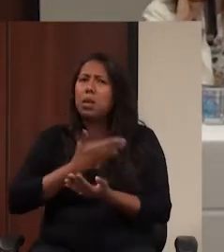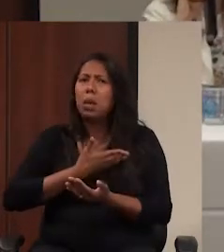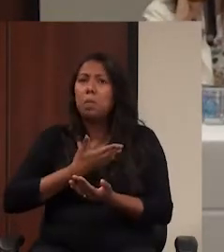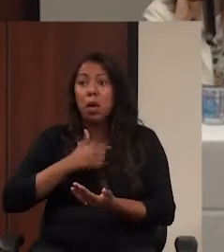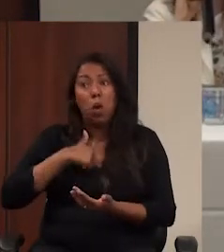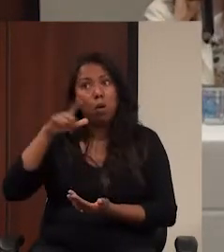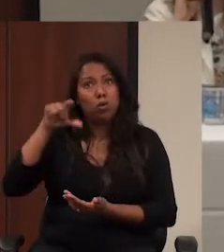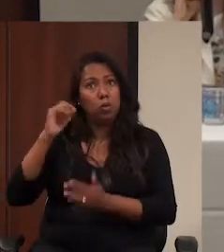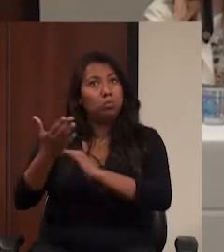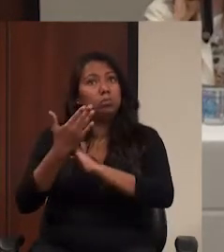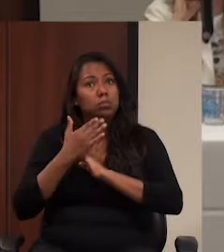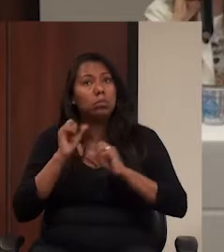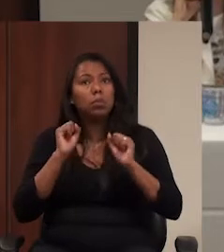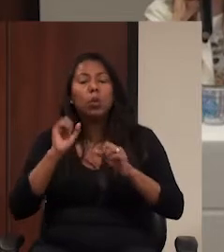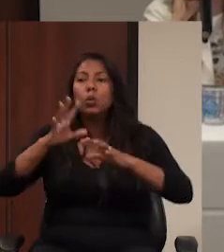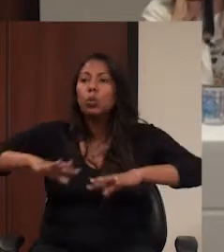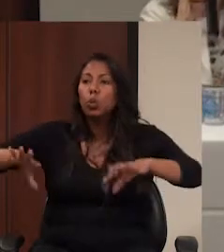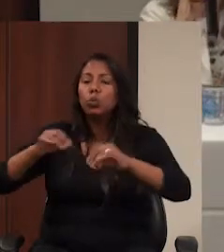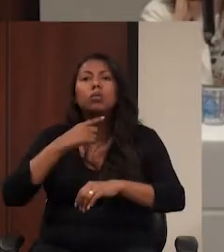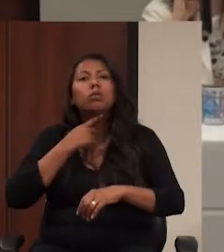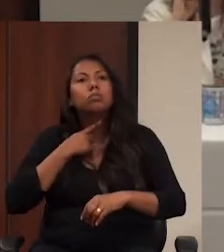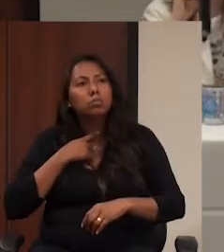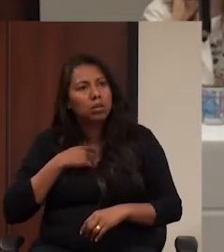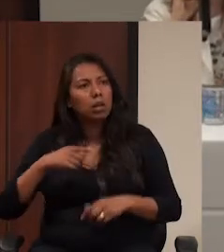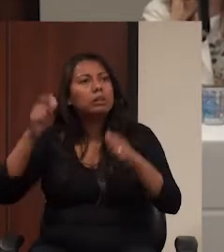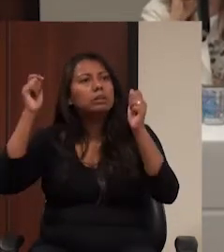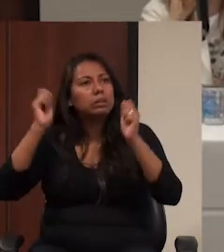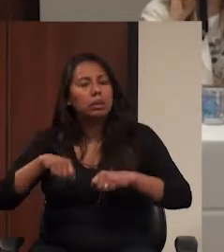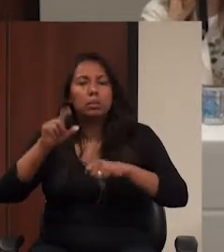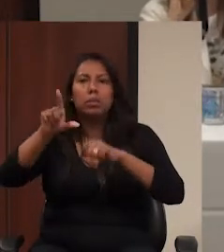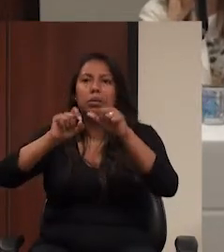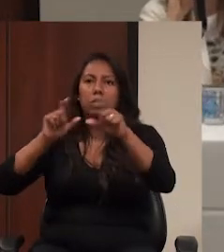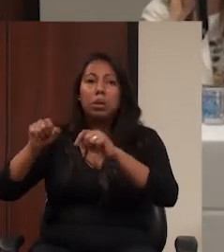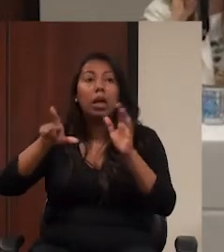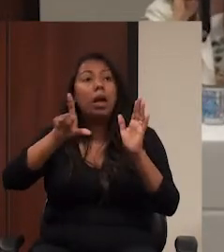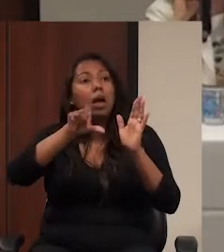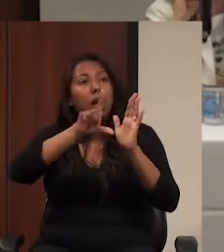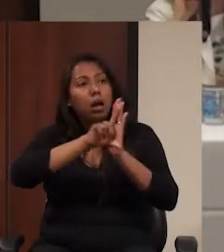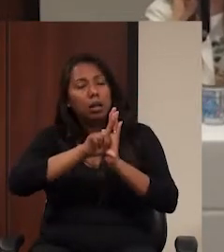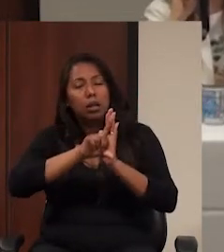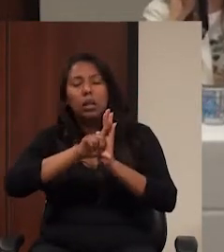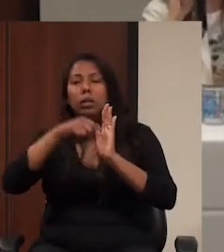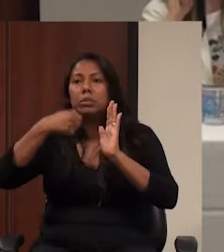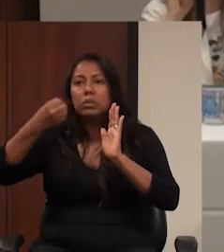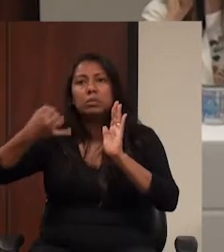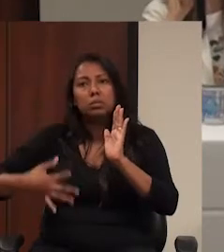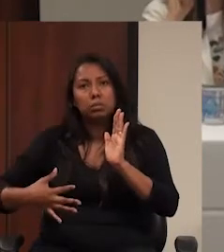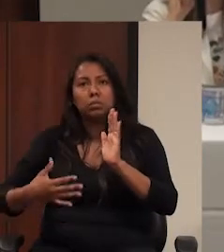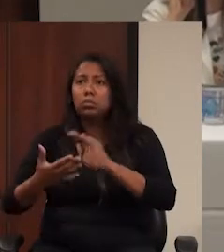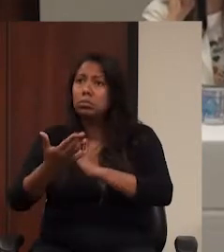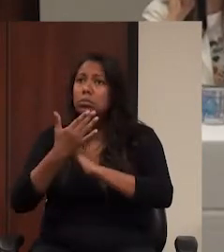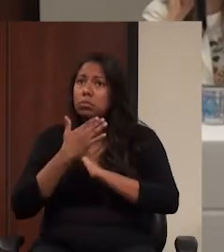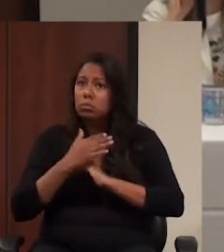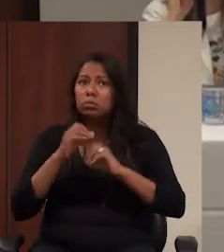escolha. Todos têm vontade e são capazes de fazer escolhas. E a lei deve reconhecer o apoio prestado e não discriminar